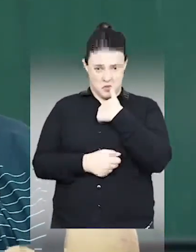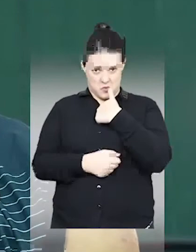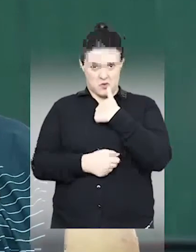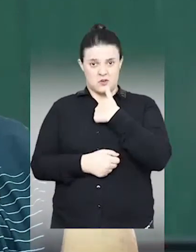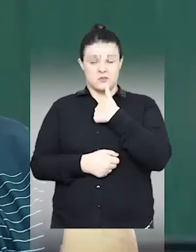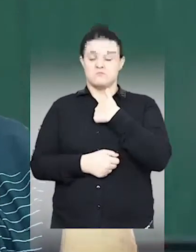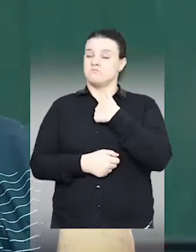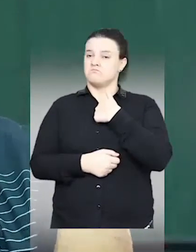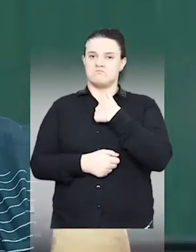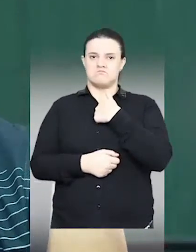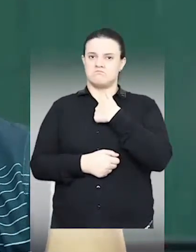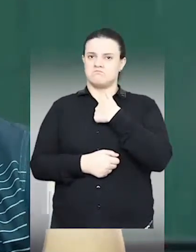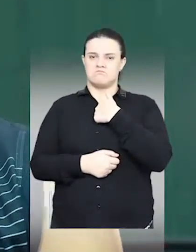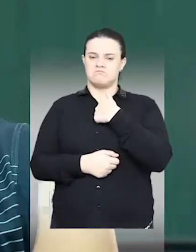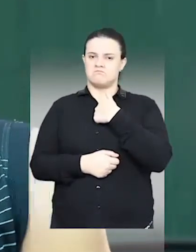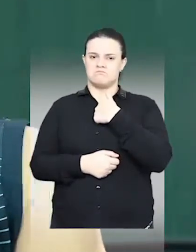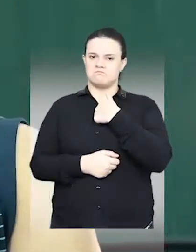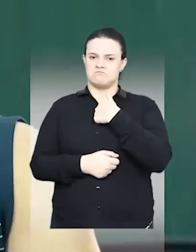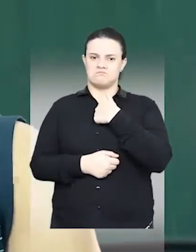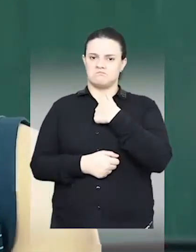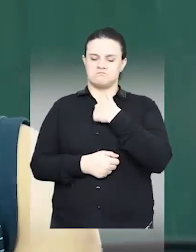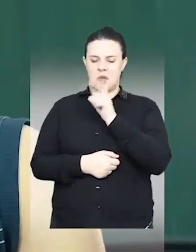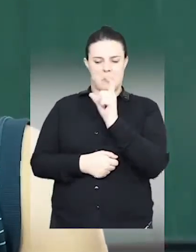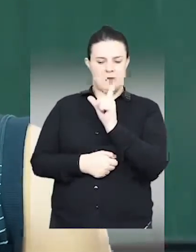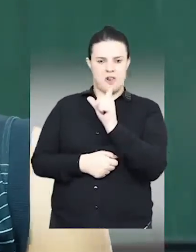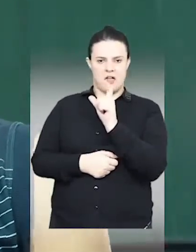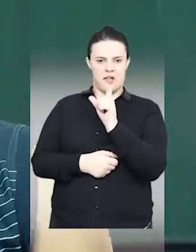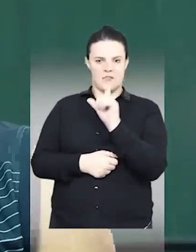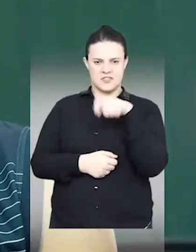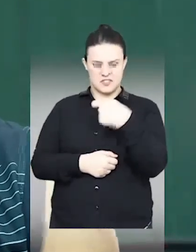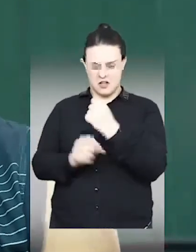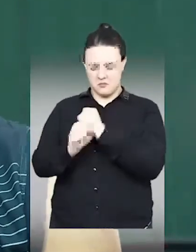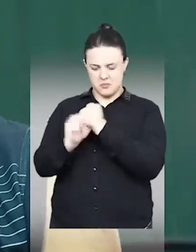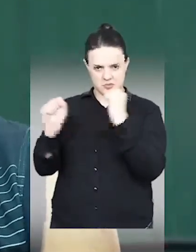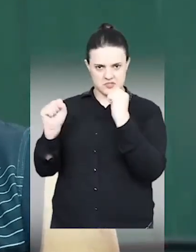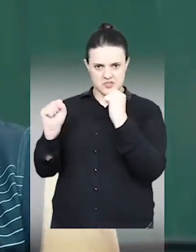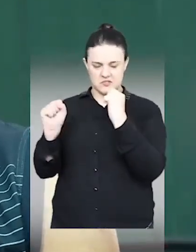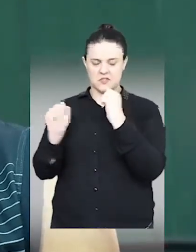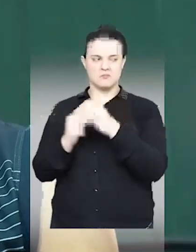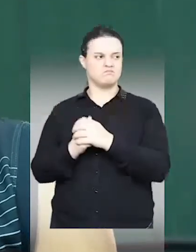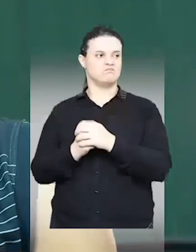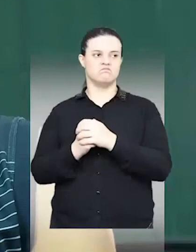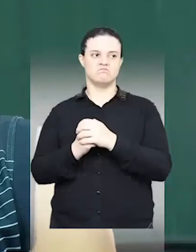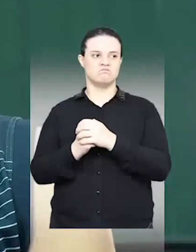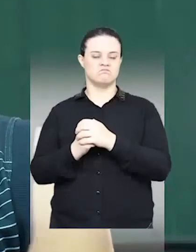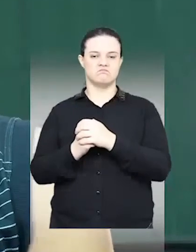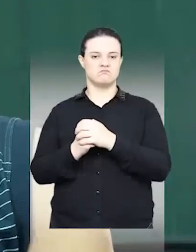eu não... José Higino. Essa palavra